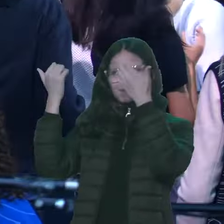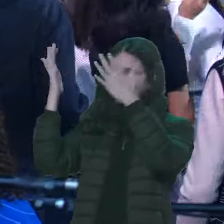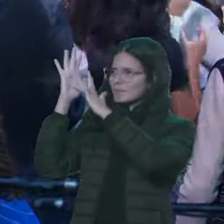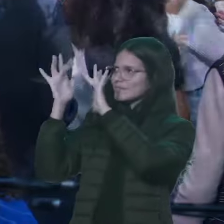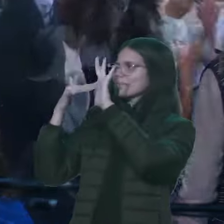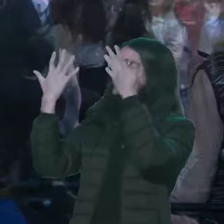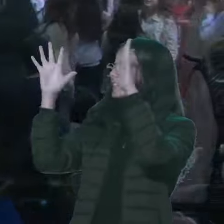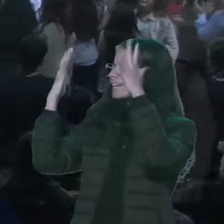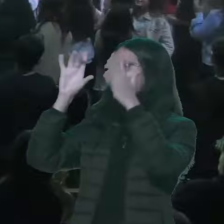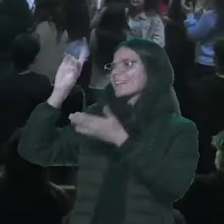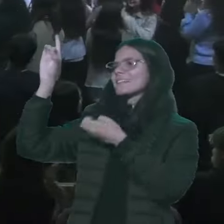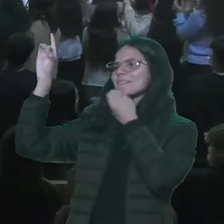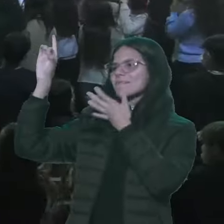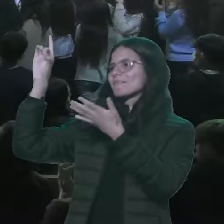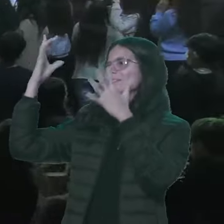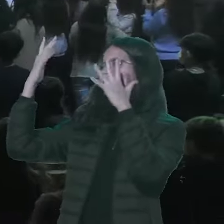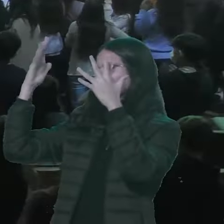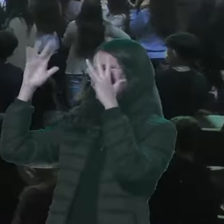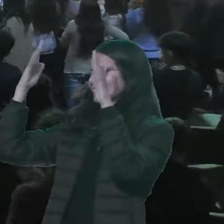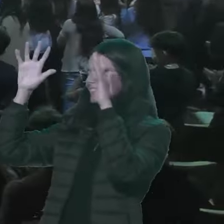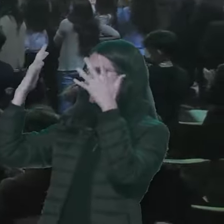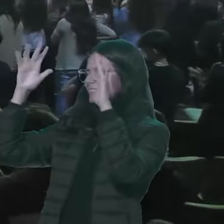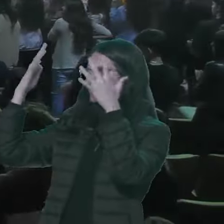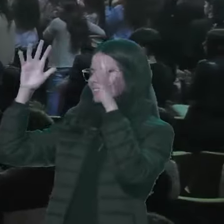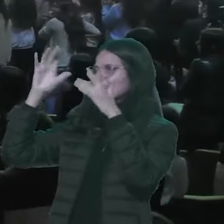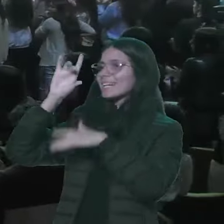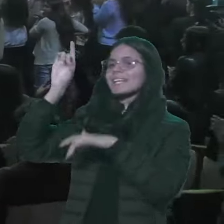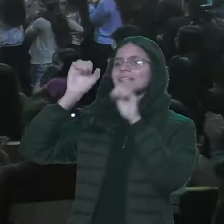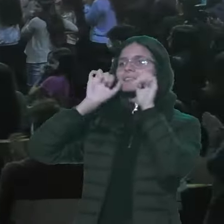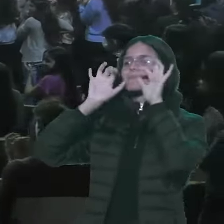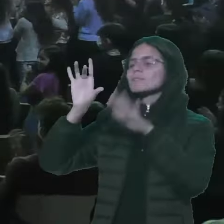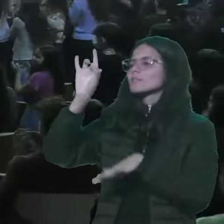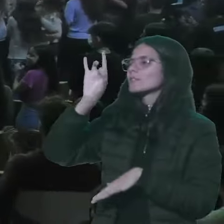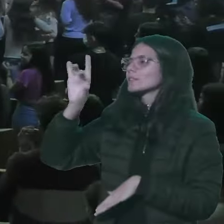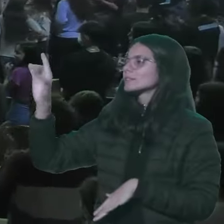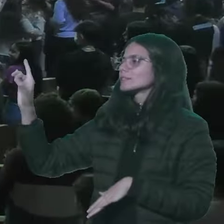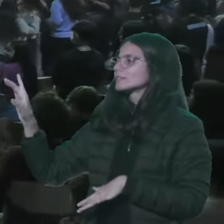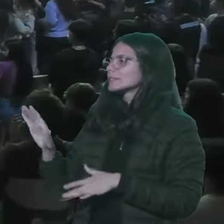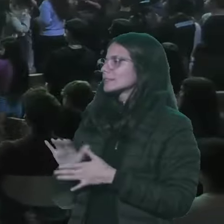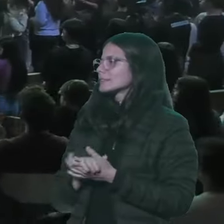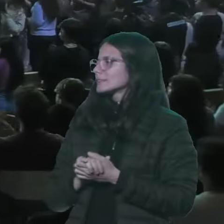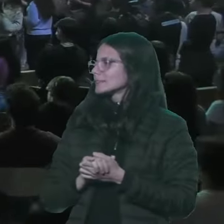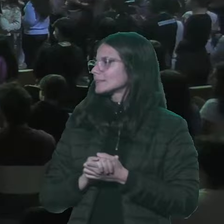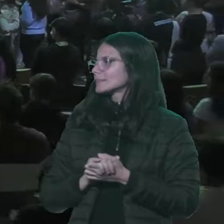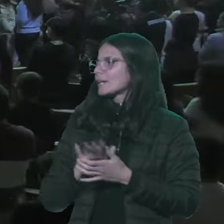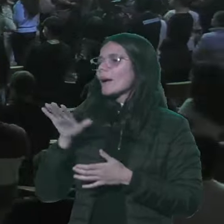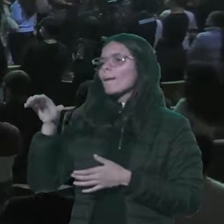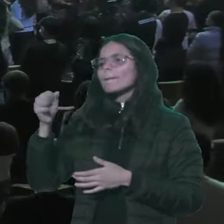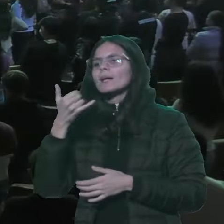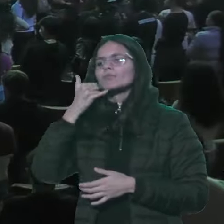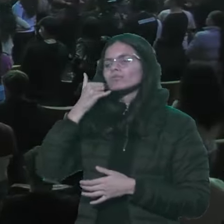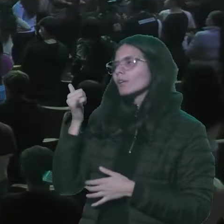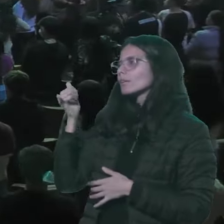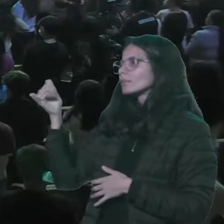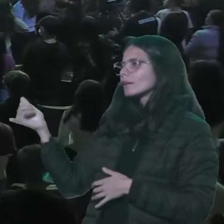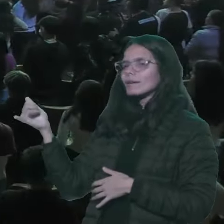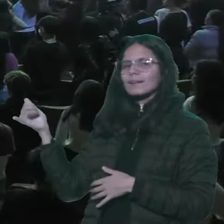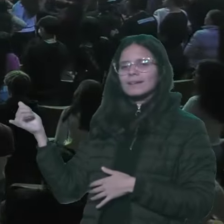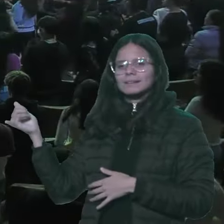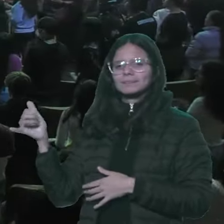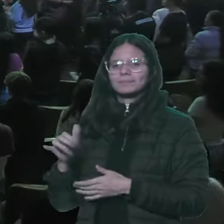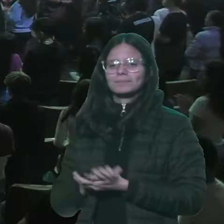aí? Deus é bom. Sejam bem-vindos, que Deus abençoe a vida de vocês, tá? Pega o celular, aponta pro QR Code,